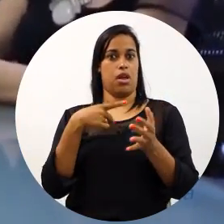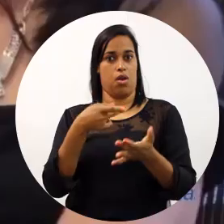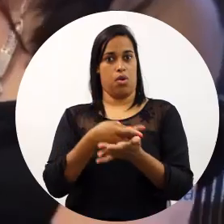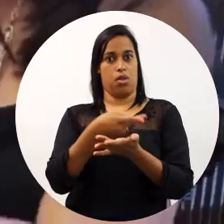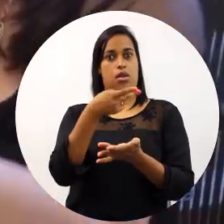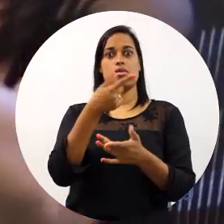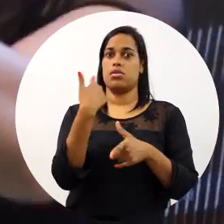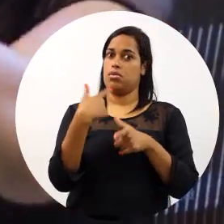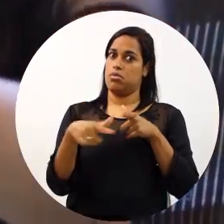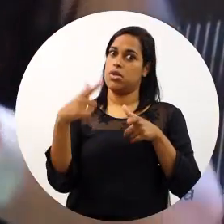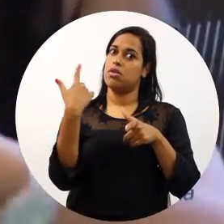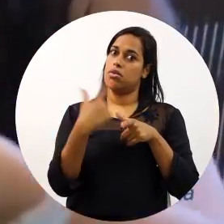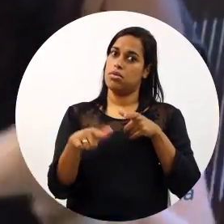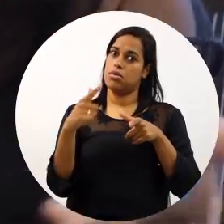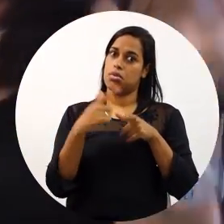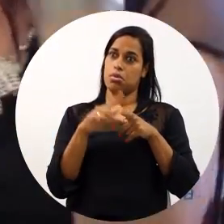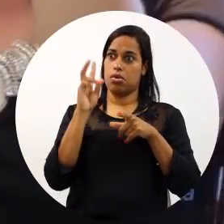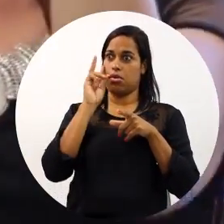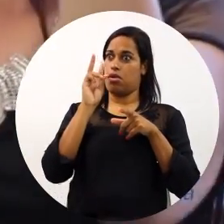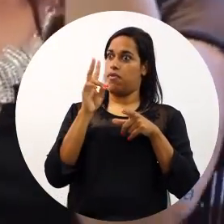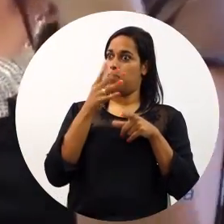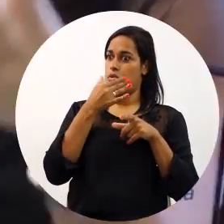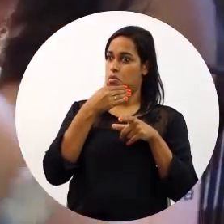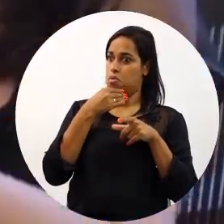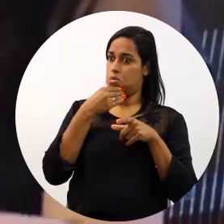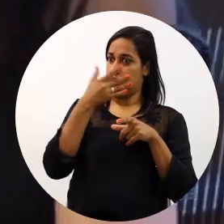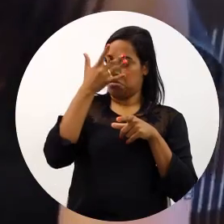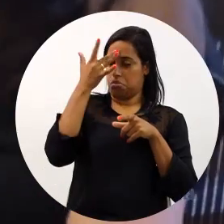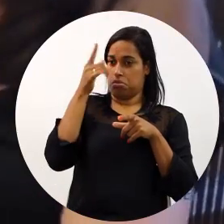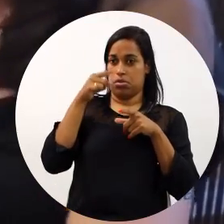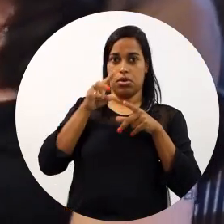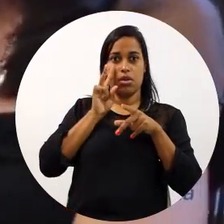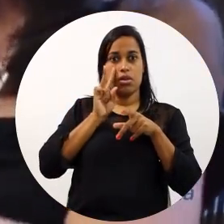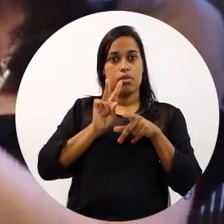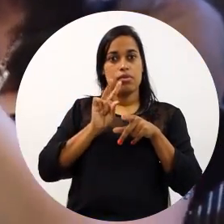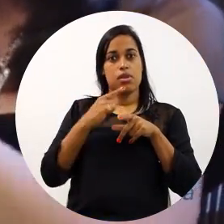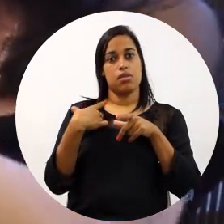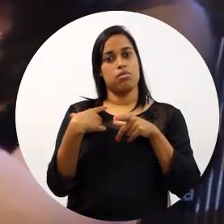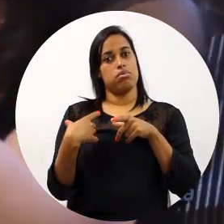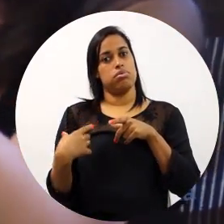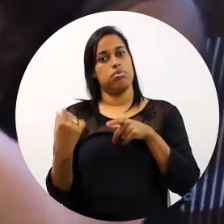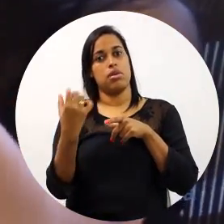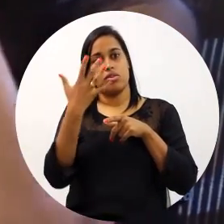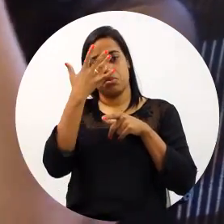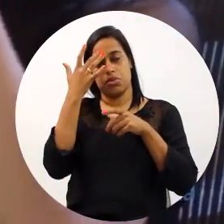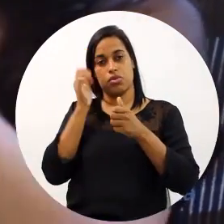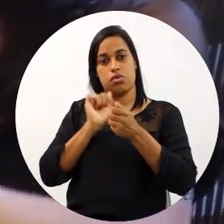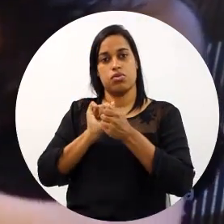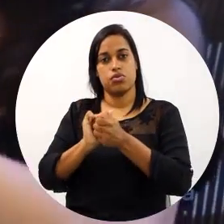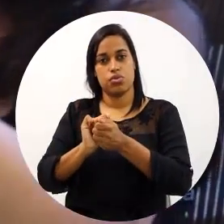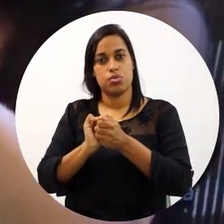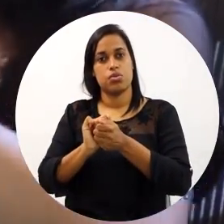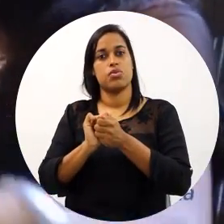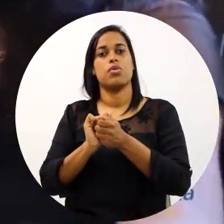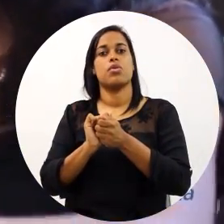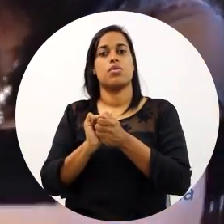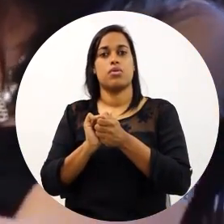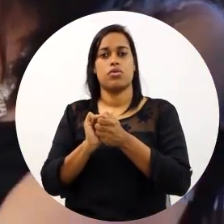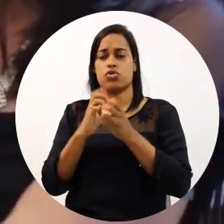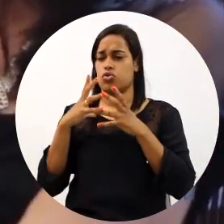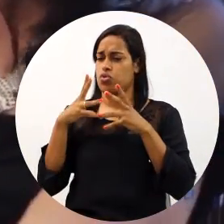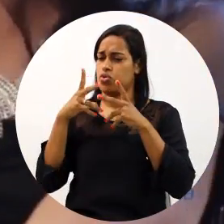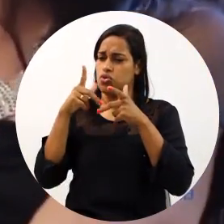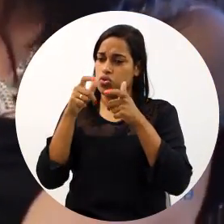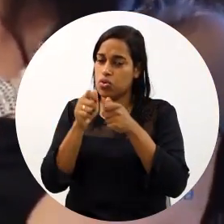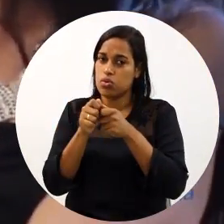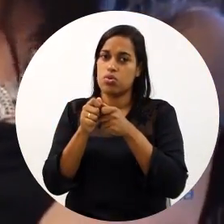uma tragédia. Ora, eu vi um homem numa maca, todo ensanguentado, teoricamente, saindo, né, e as pessoas levando, a ambulância tocando, enfim, todo o processo